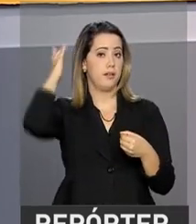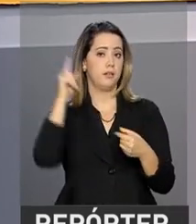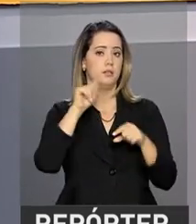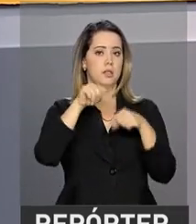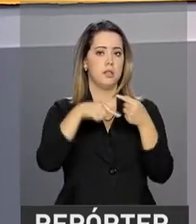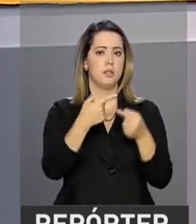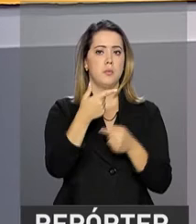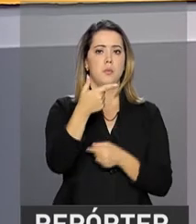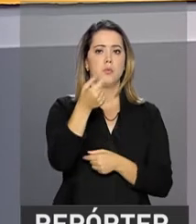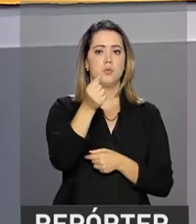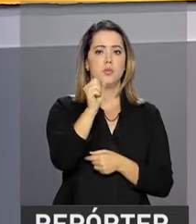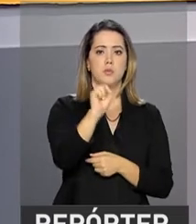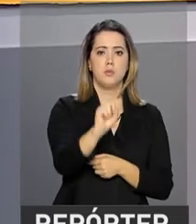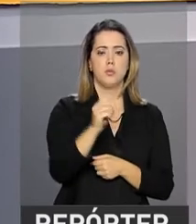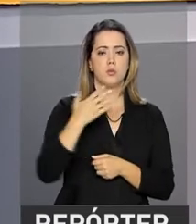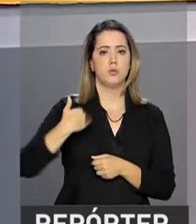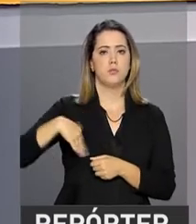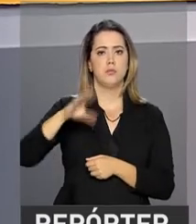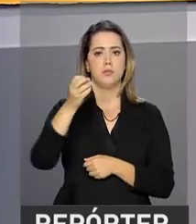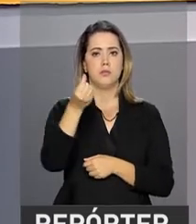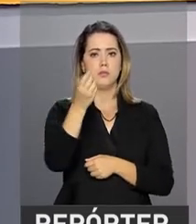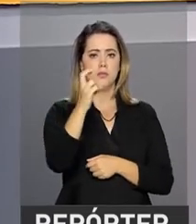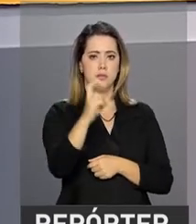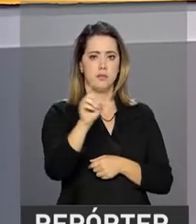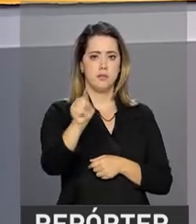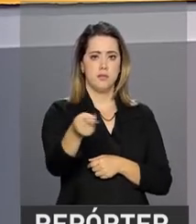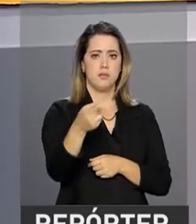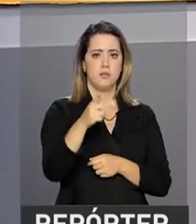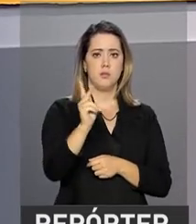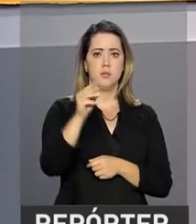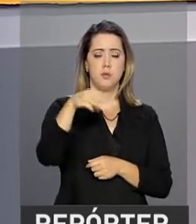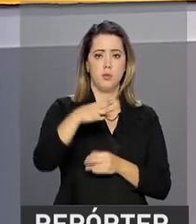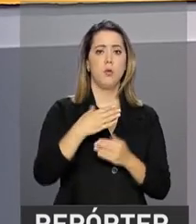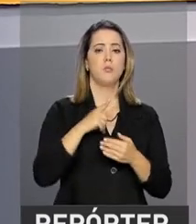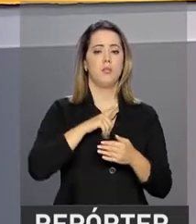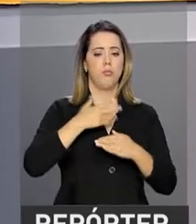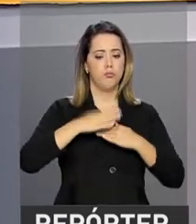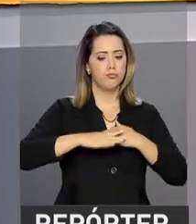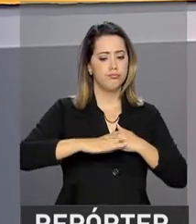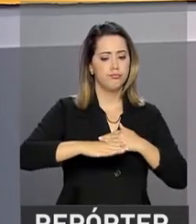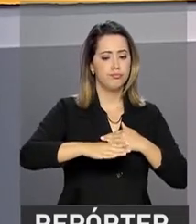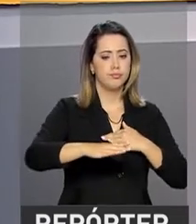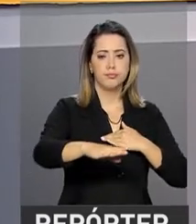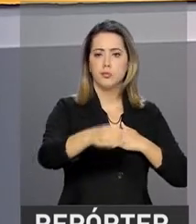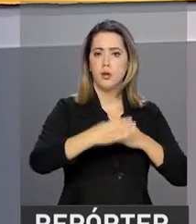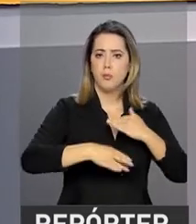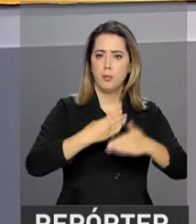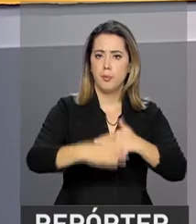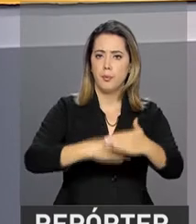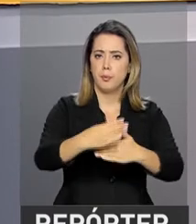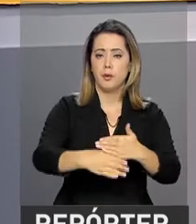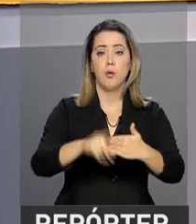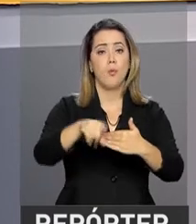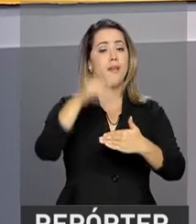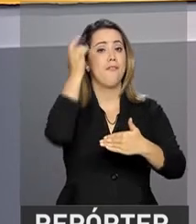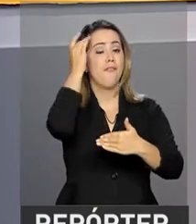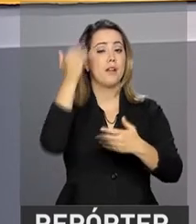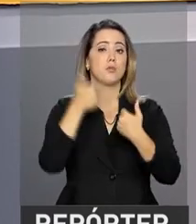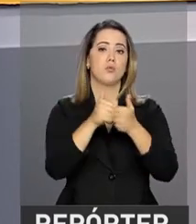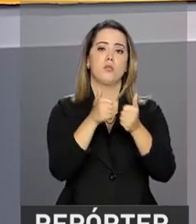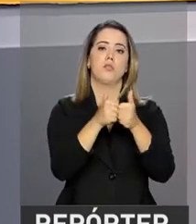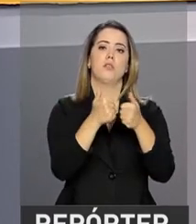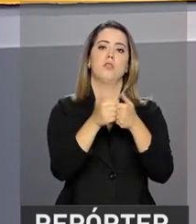2018 mais 65 quilômetros da rodovia vão ser asfaltados o que vai facilitar as exportações pelos portos